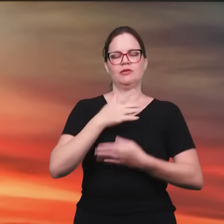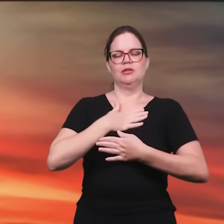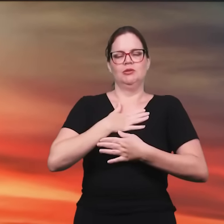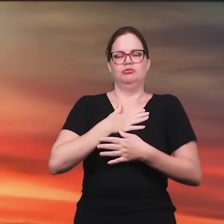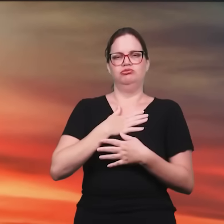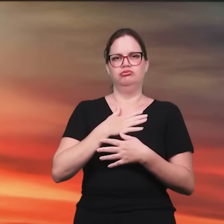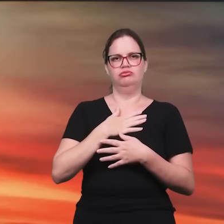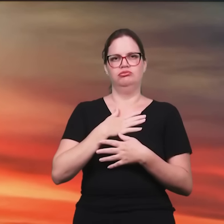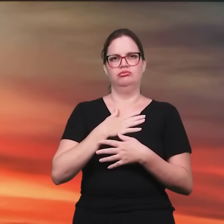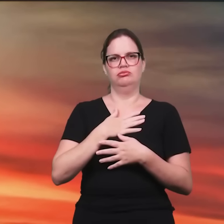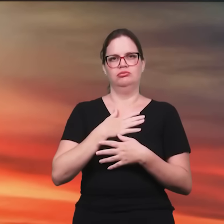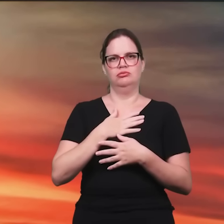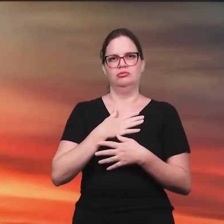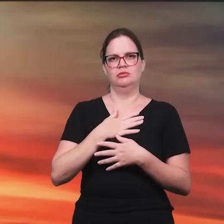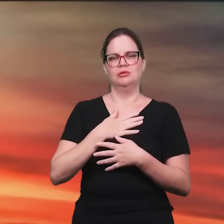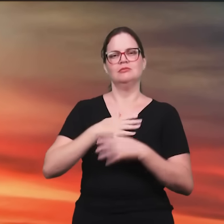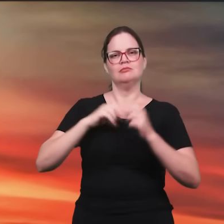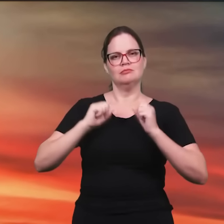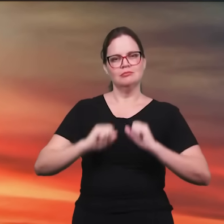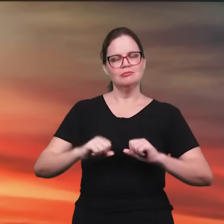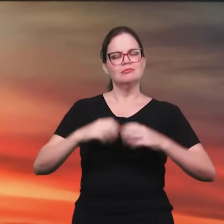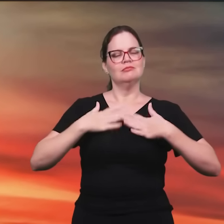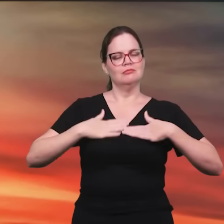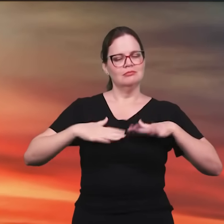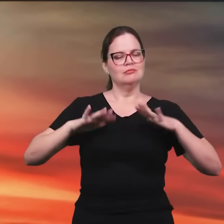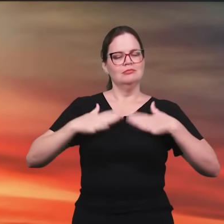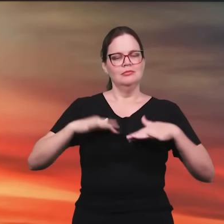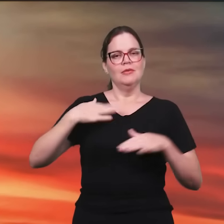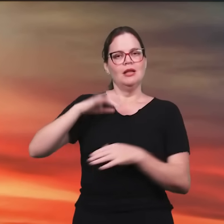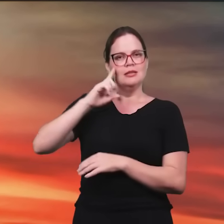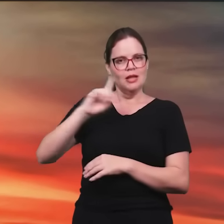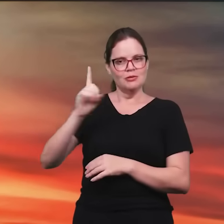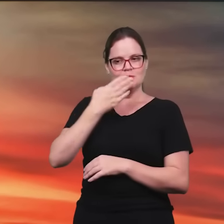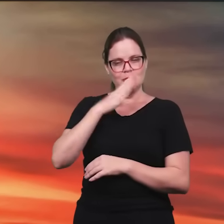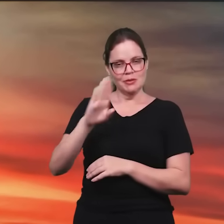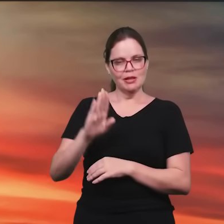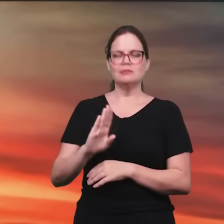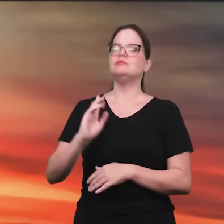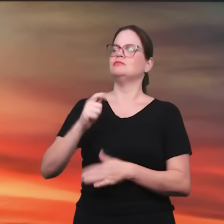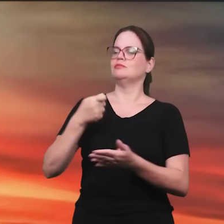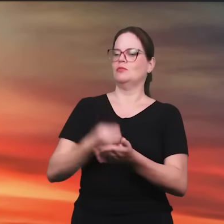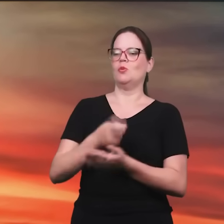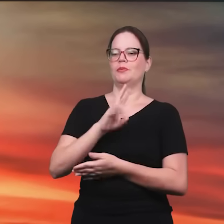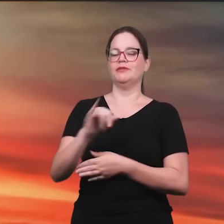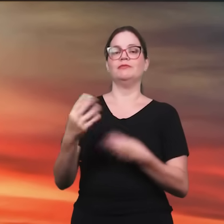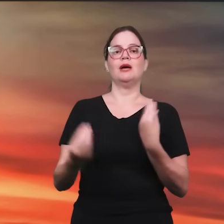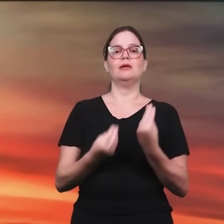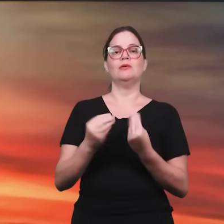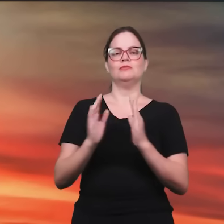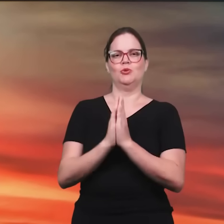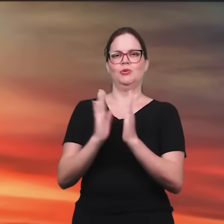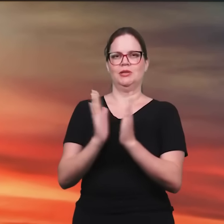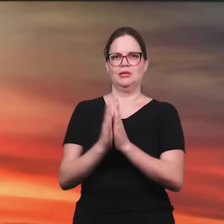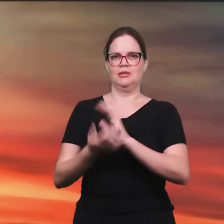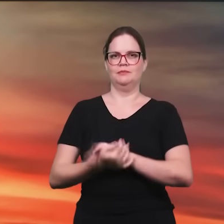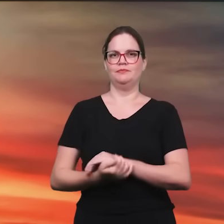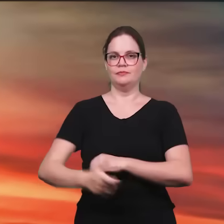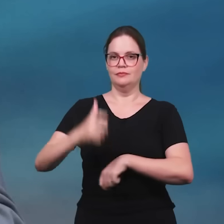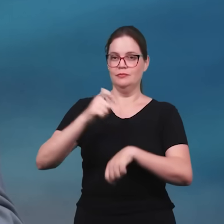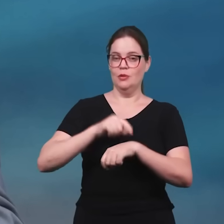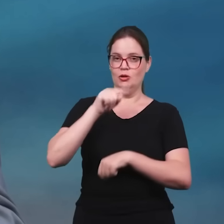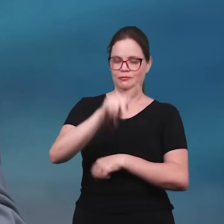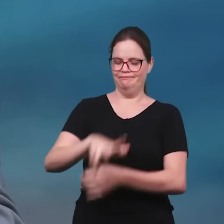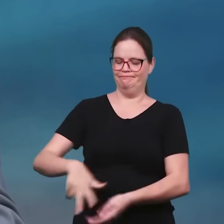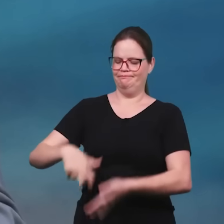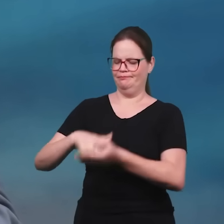sossega. Não, Deus prometeu, você vai alcançar, mas na oração, na